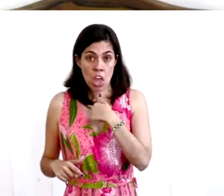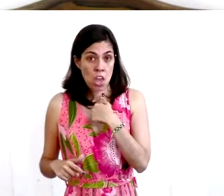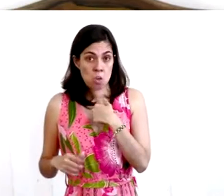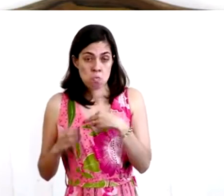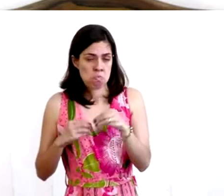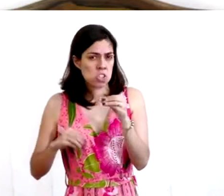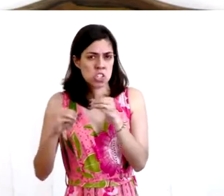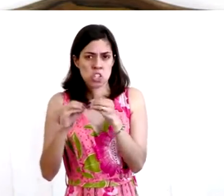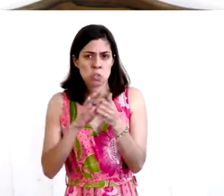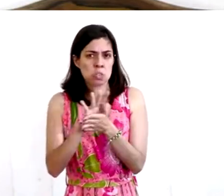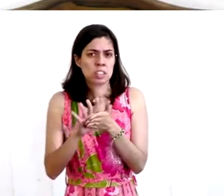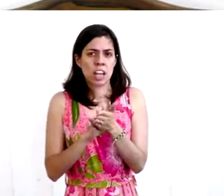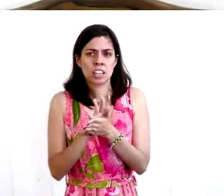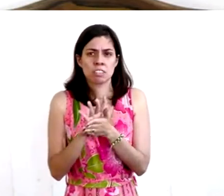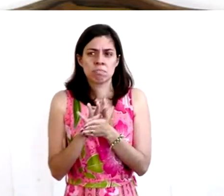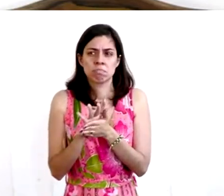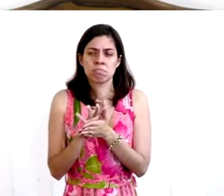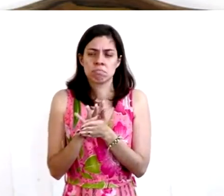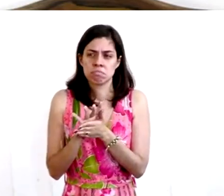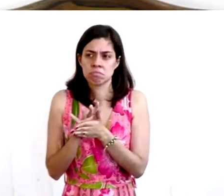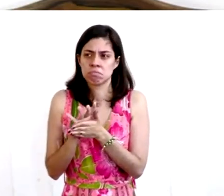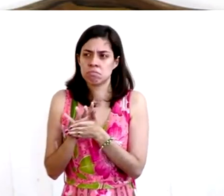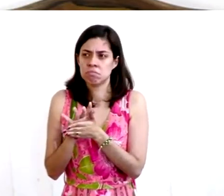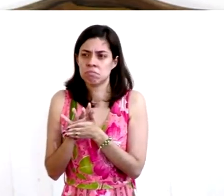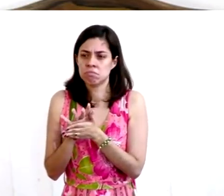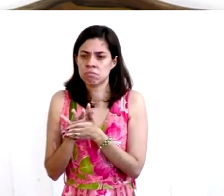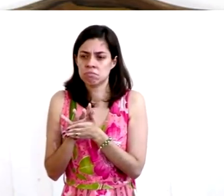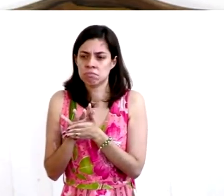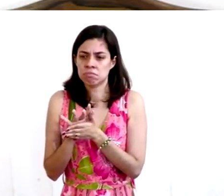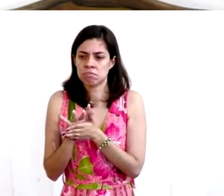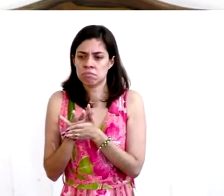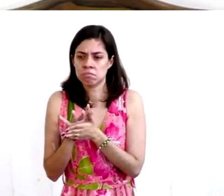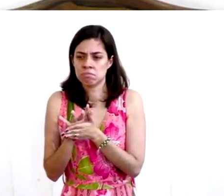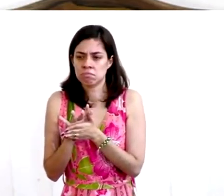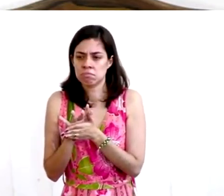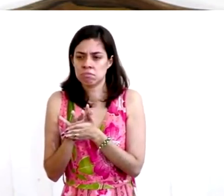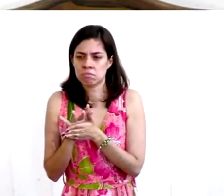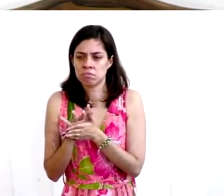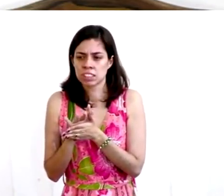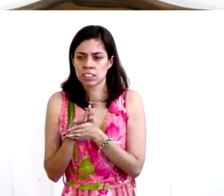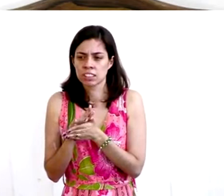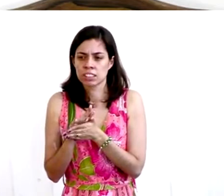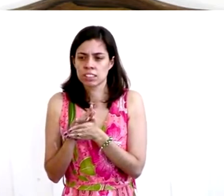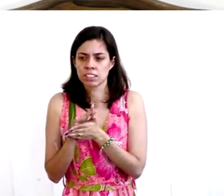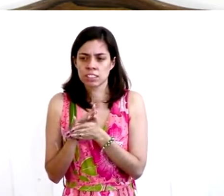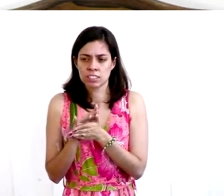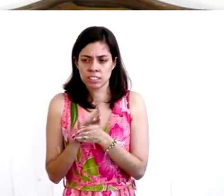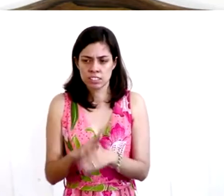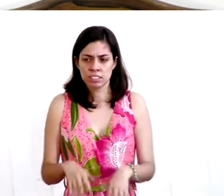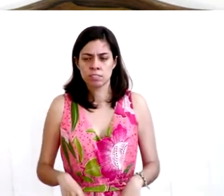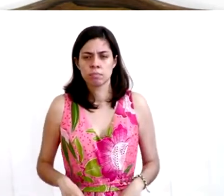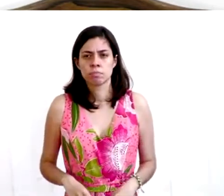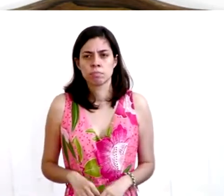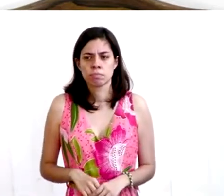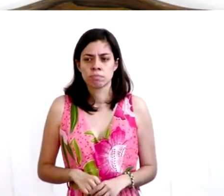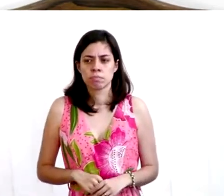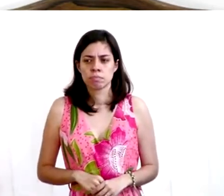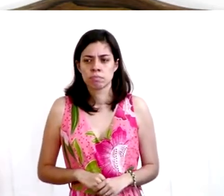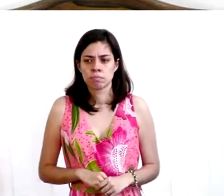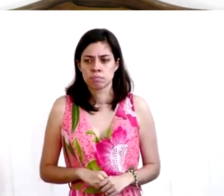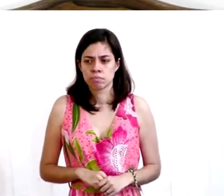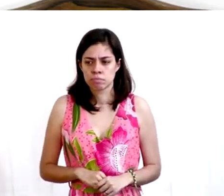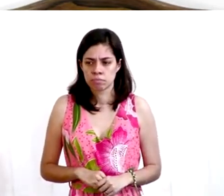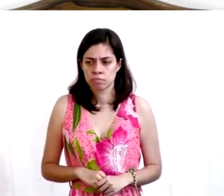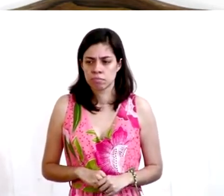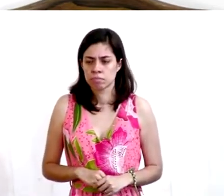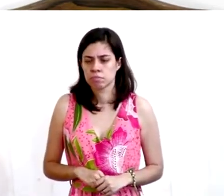digno disso. Notem que quanto mais alguém compreende a santidade de Deus,